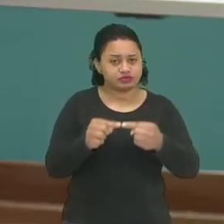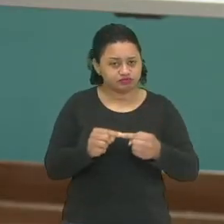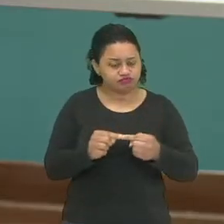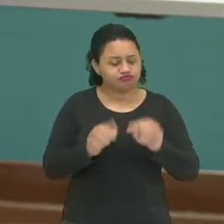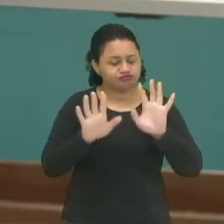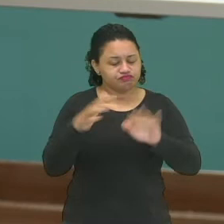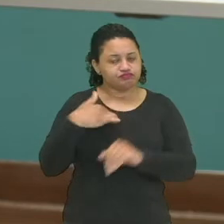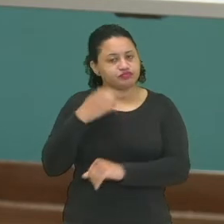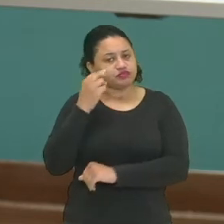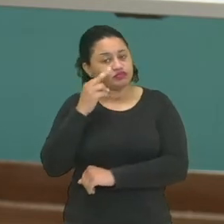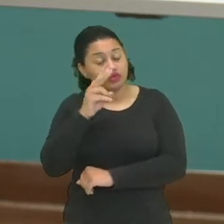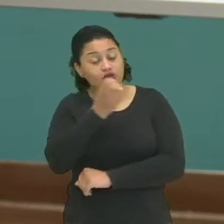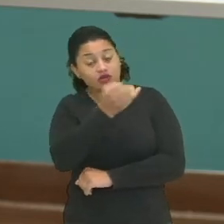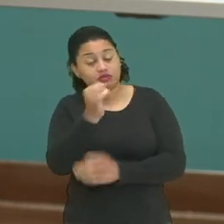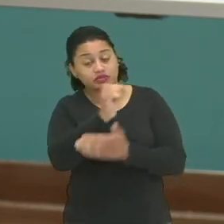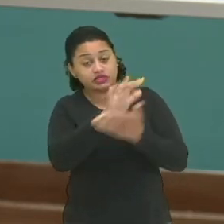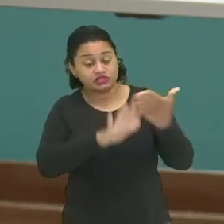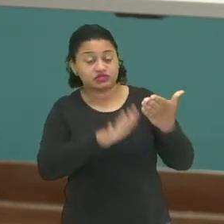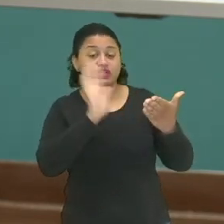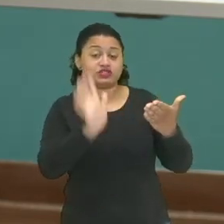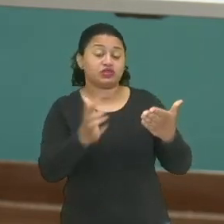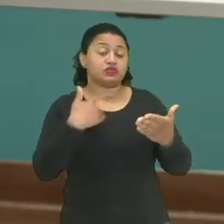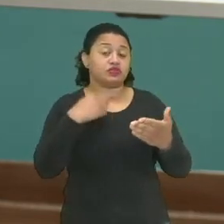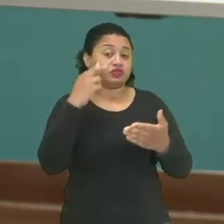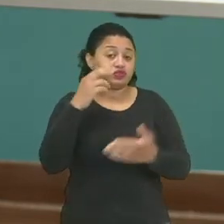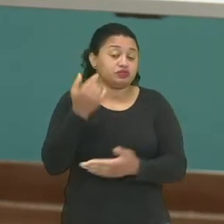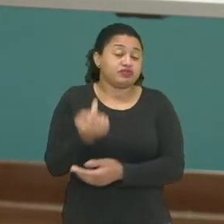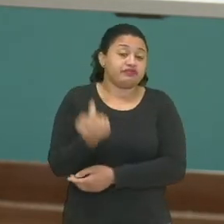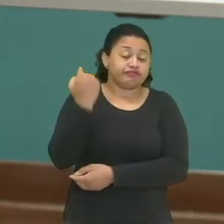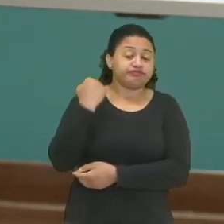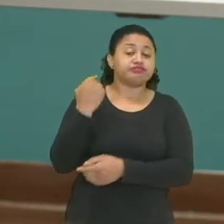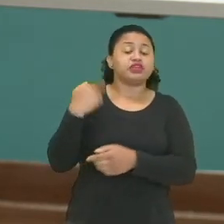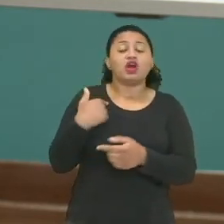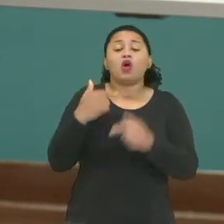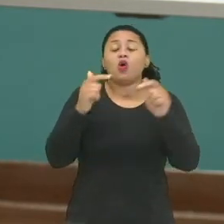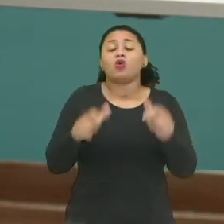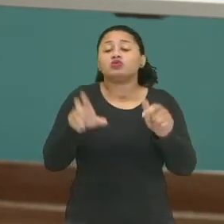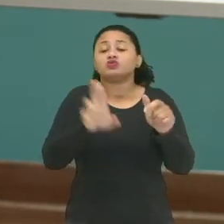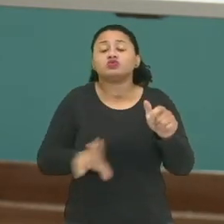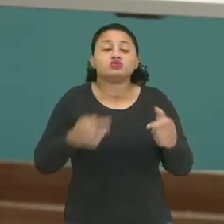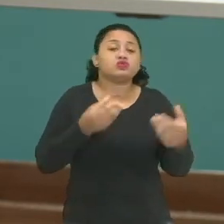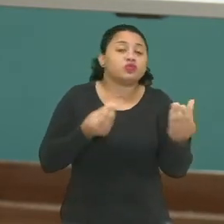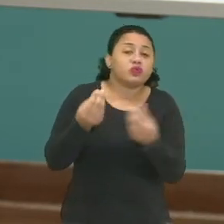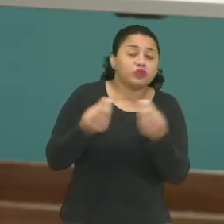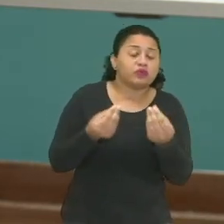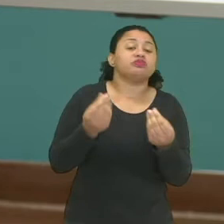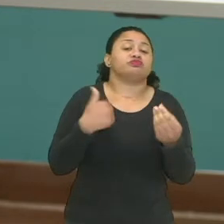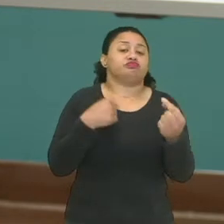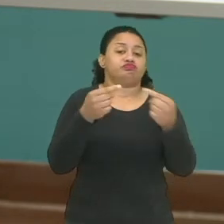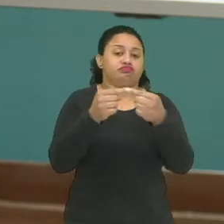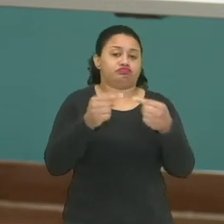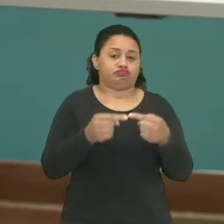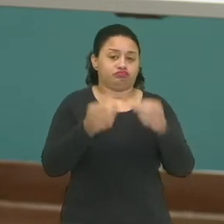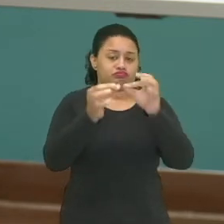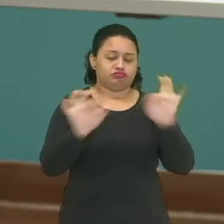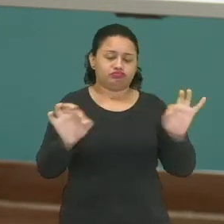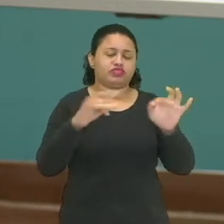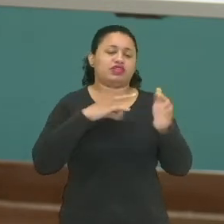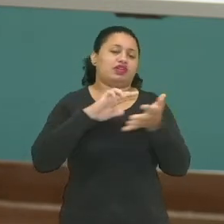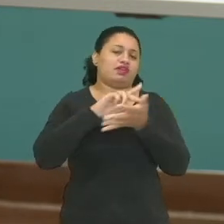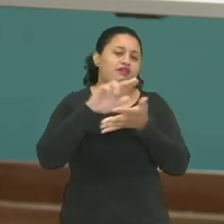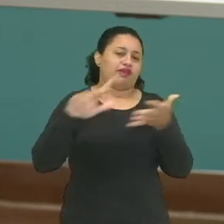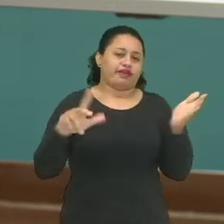em alguns exercícios, em algumas aulas, algumas aplicabilidades, com combinação simples. Como há uma infinidade